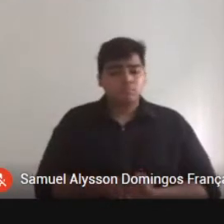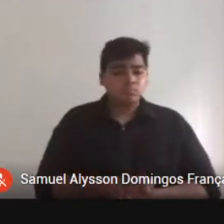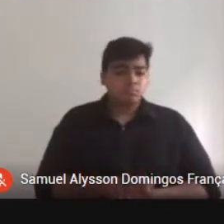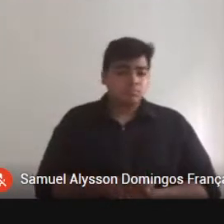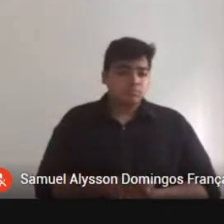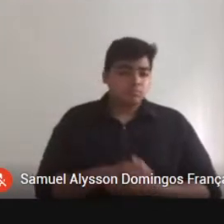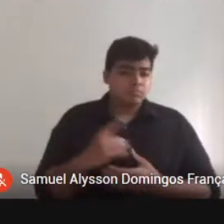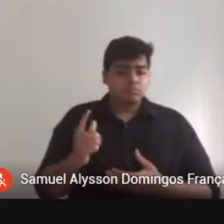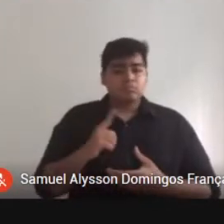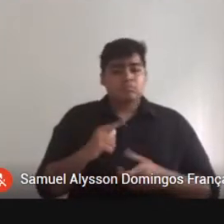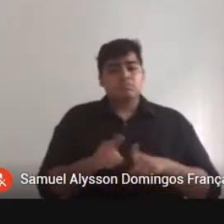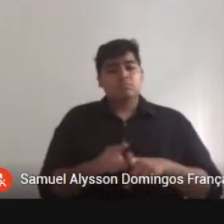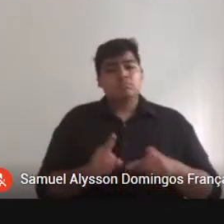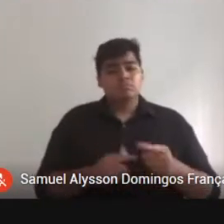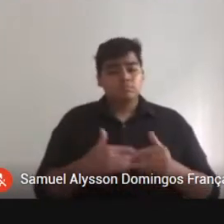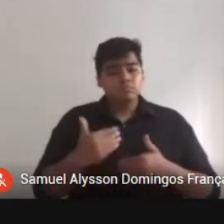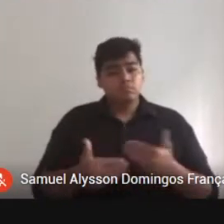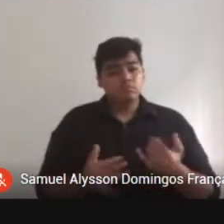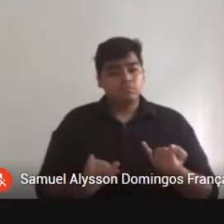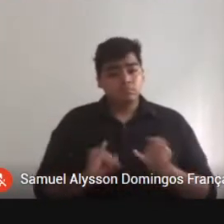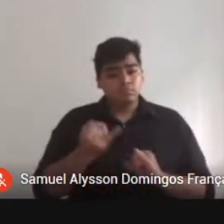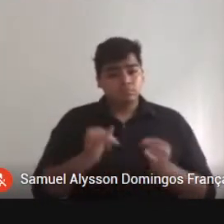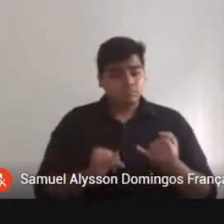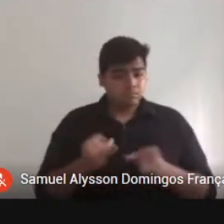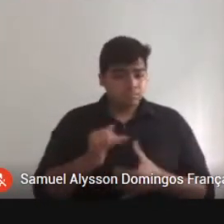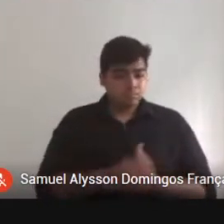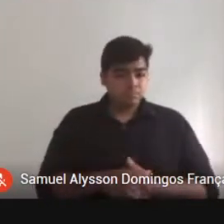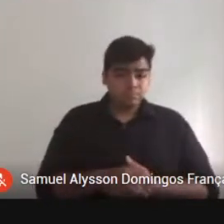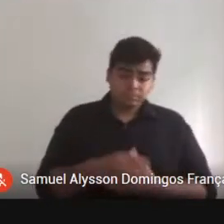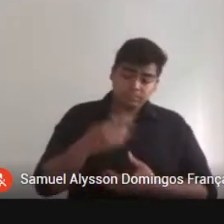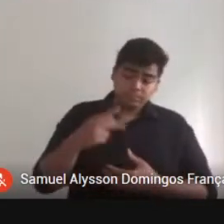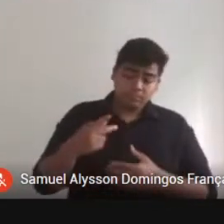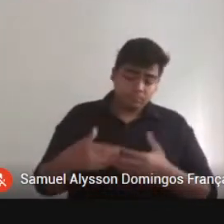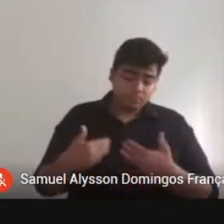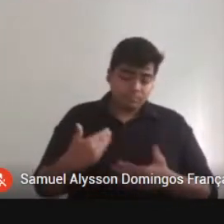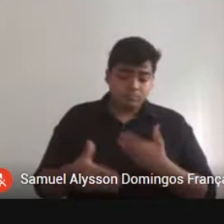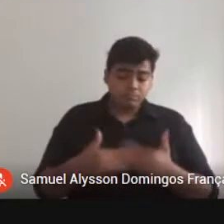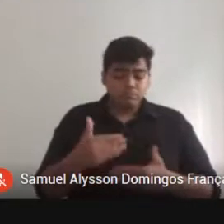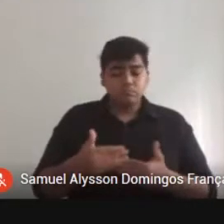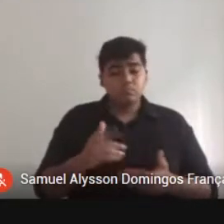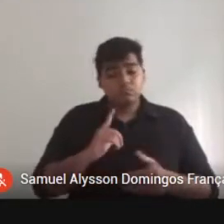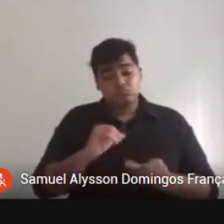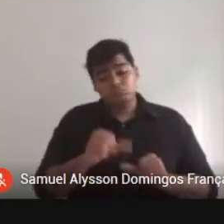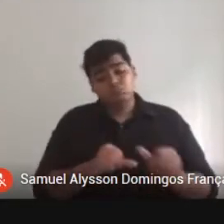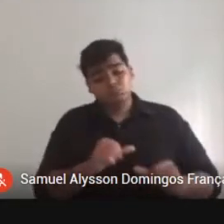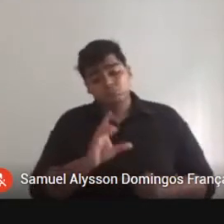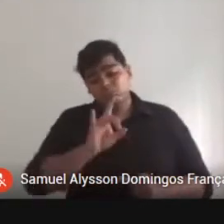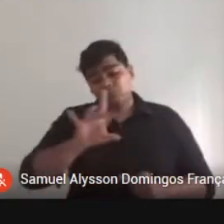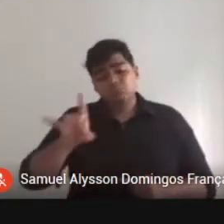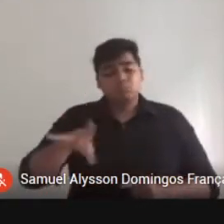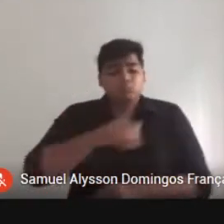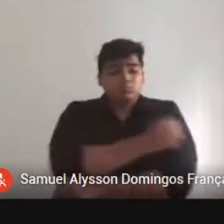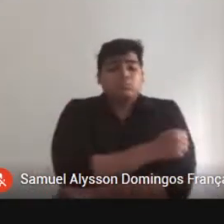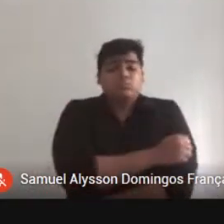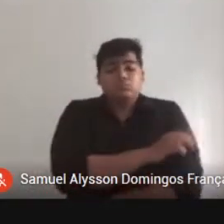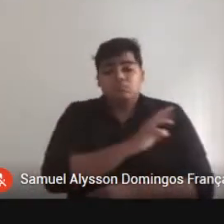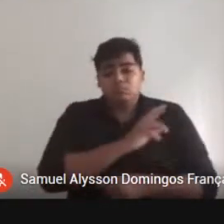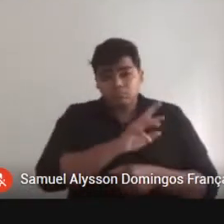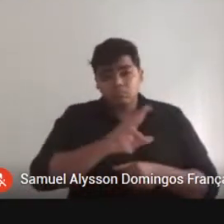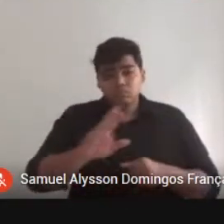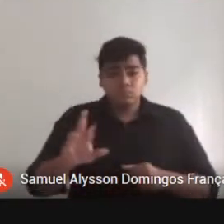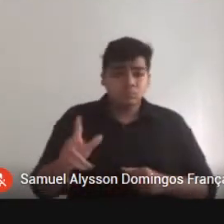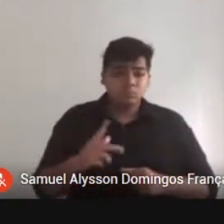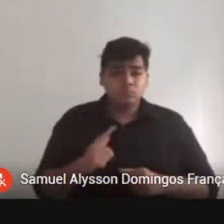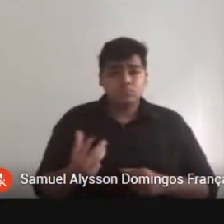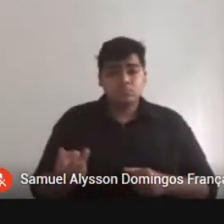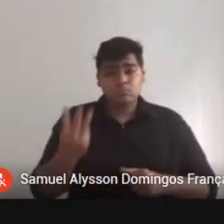de fabricação. Bom, esse processo variou de aluno para aluno, assim, né? Eu vou chamar assim, as 3